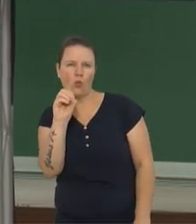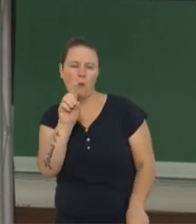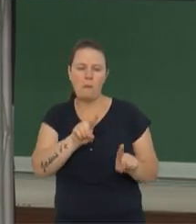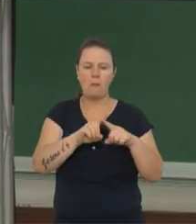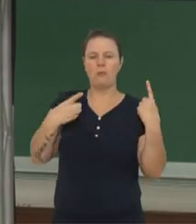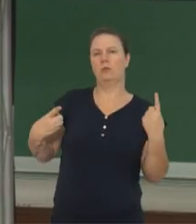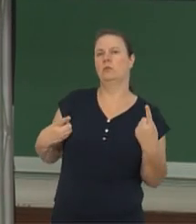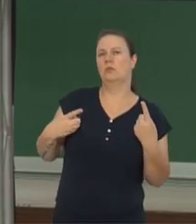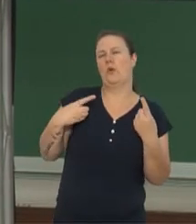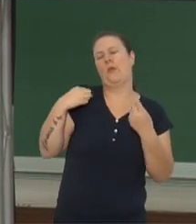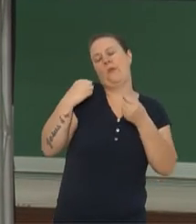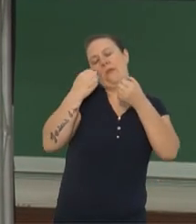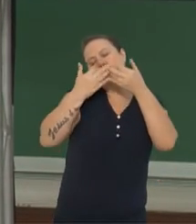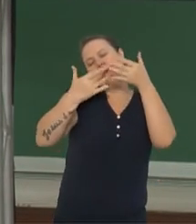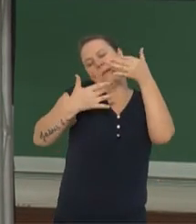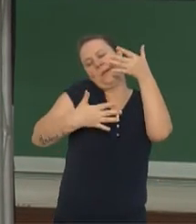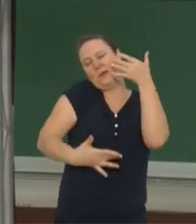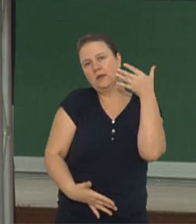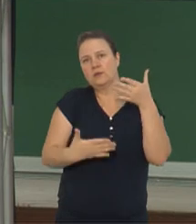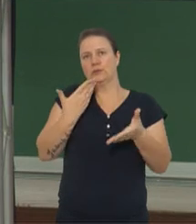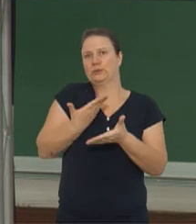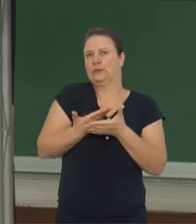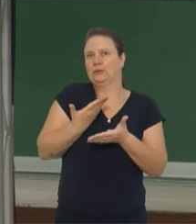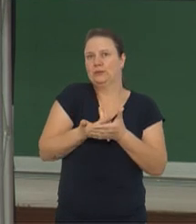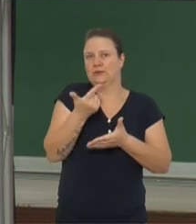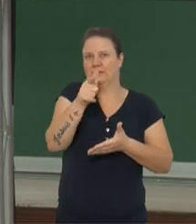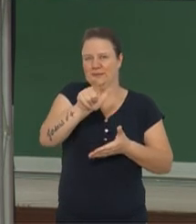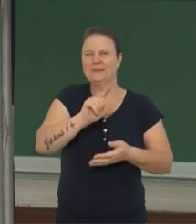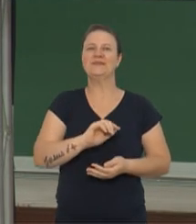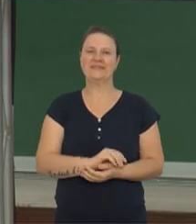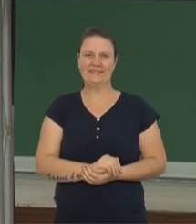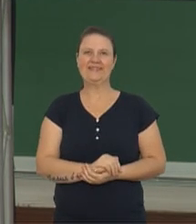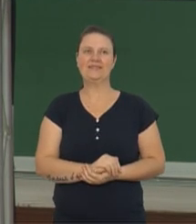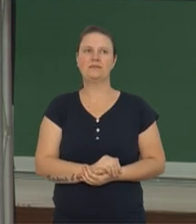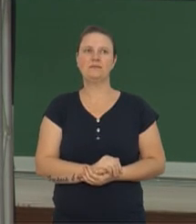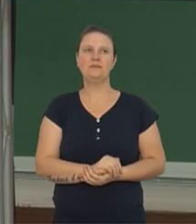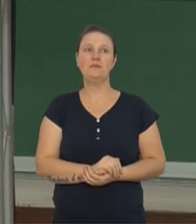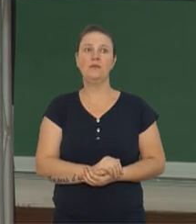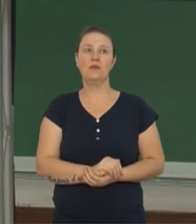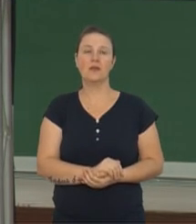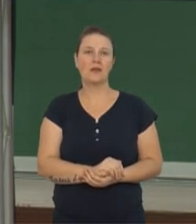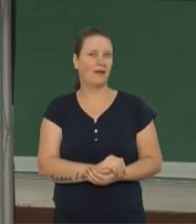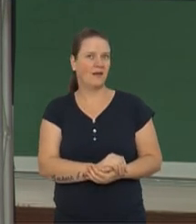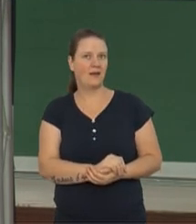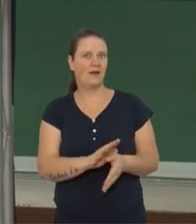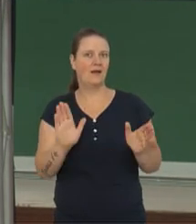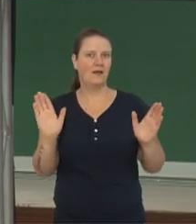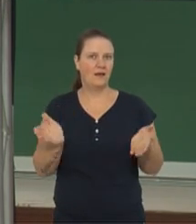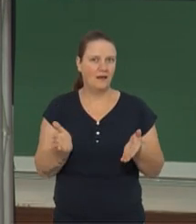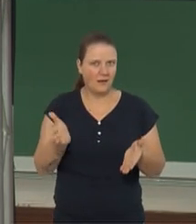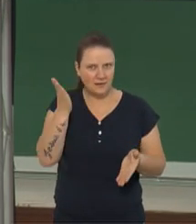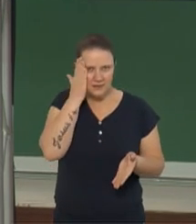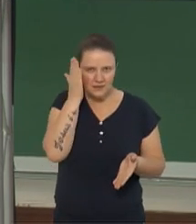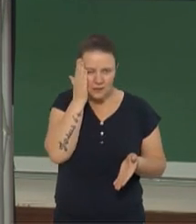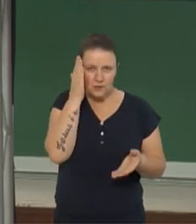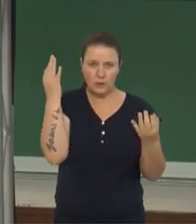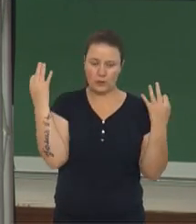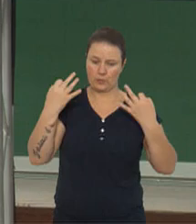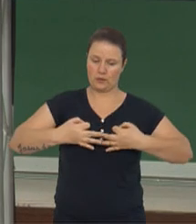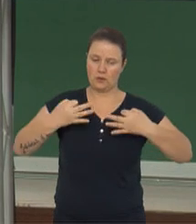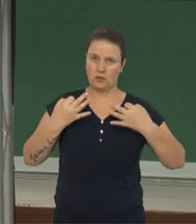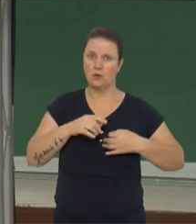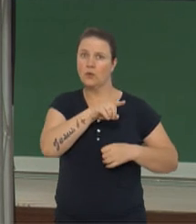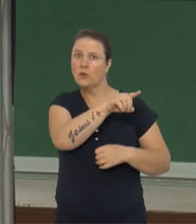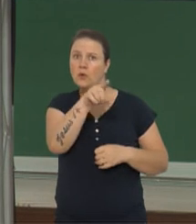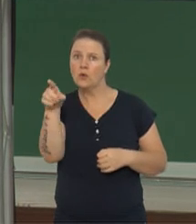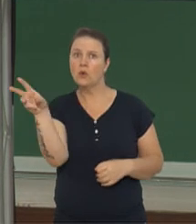y otras tantas que vamos a estudiar en otras clases también? ¿Vale? Entonces, a ver, sabemos perfectamente, vocês